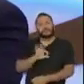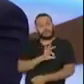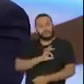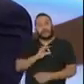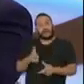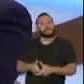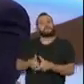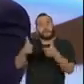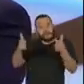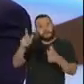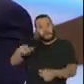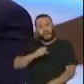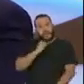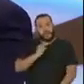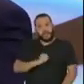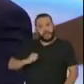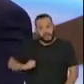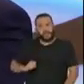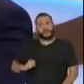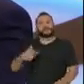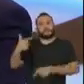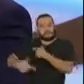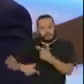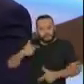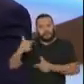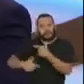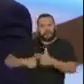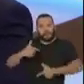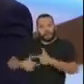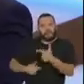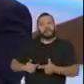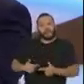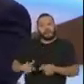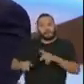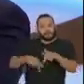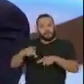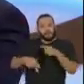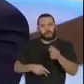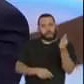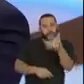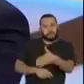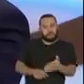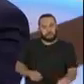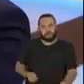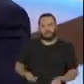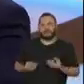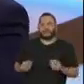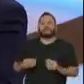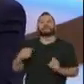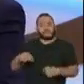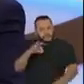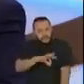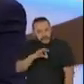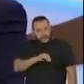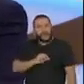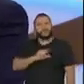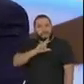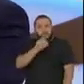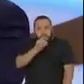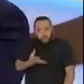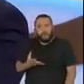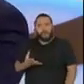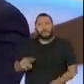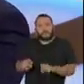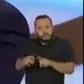heróis muitas vezes desvalorizados pela população eles merecem salários os melhores possíveis condições de trabalho